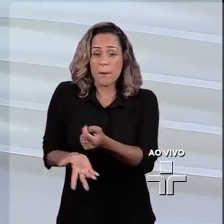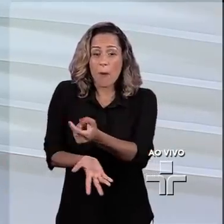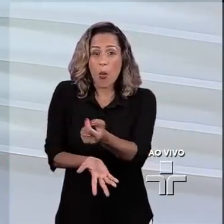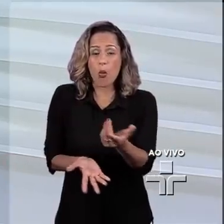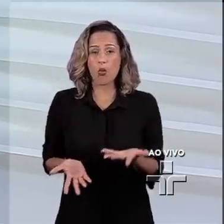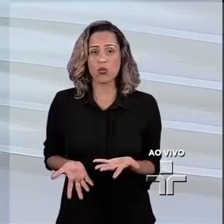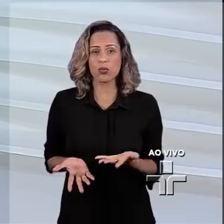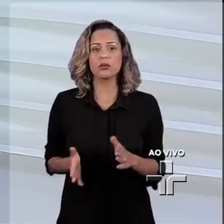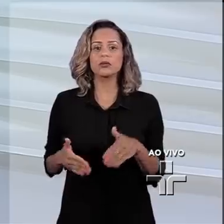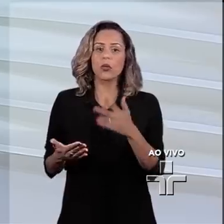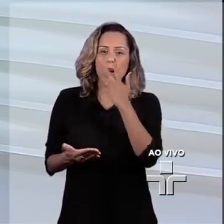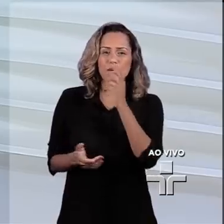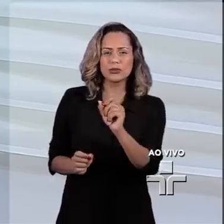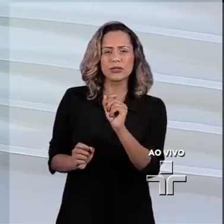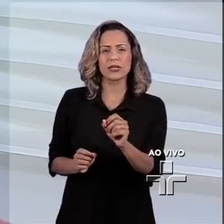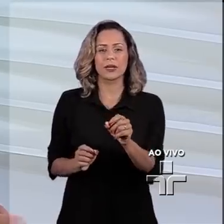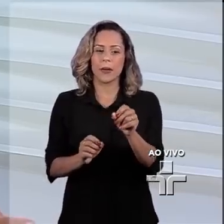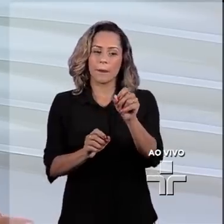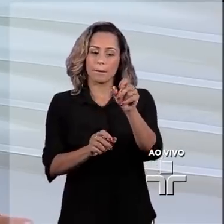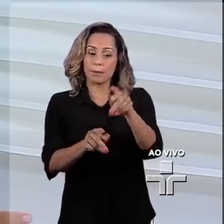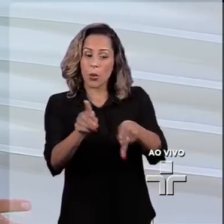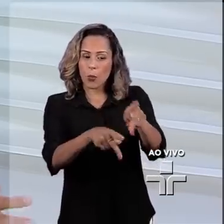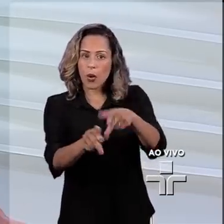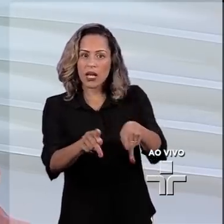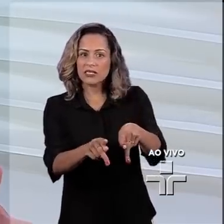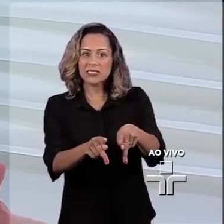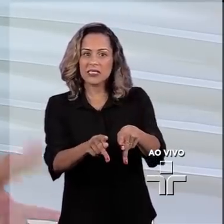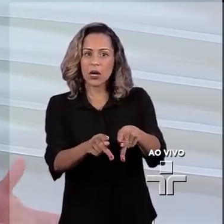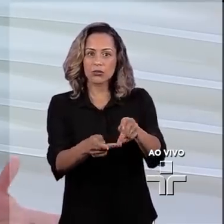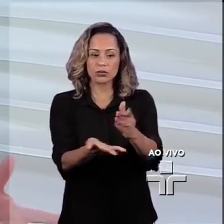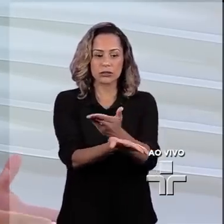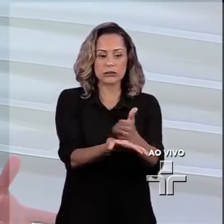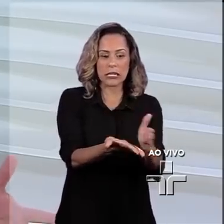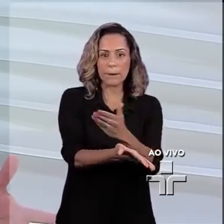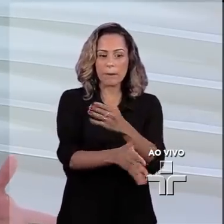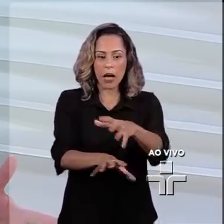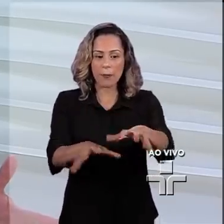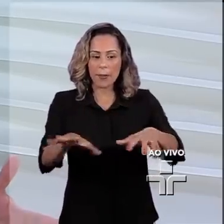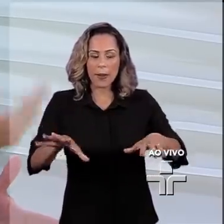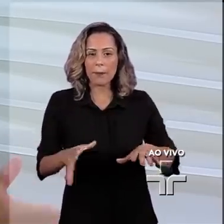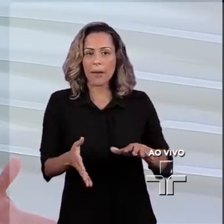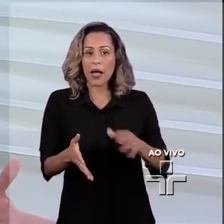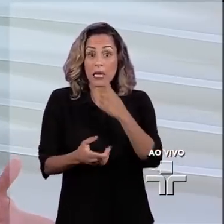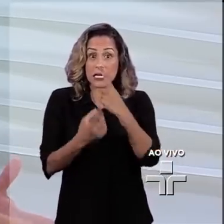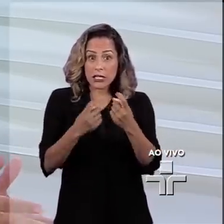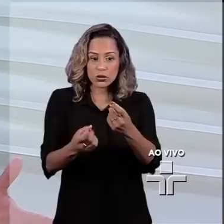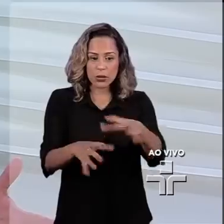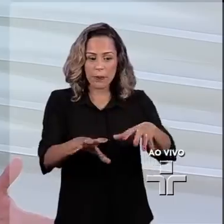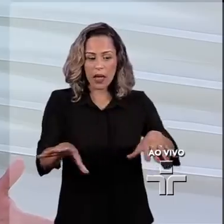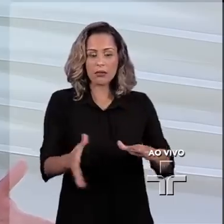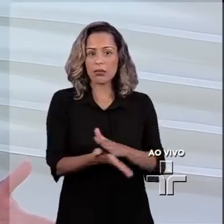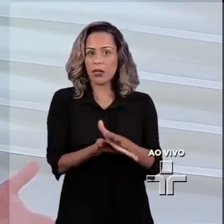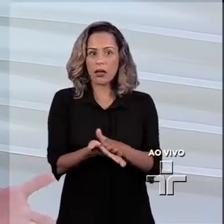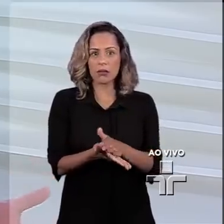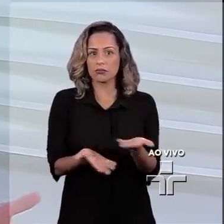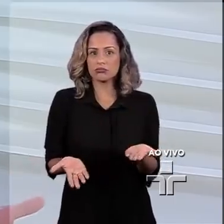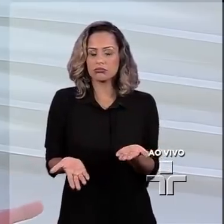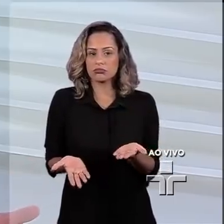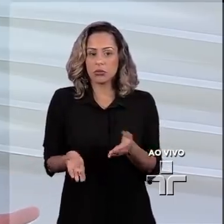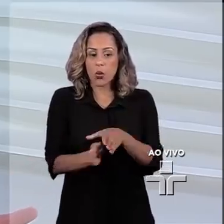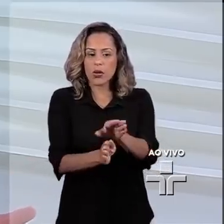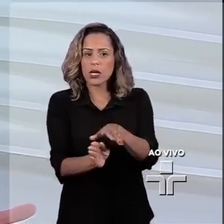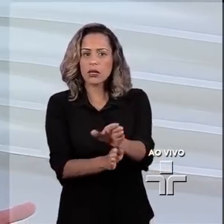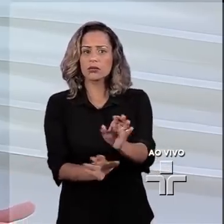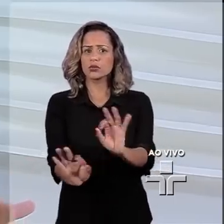tanta população que não separa o seu lixo, quanta gente que não explica e não orienta as pessoas, porque a gente tem a